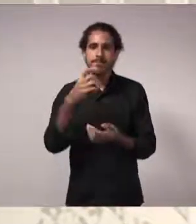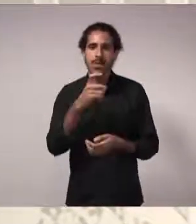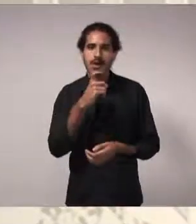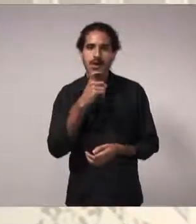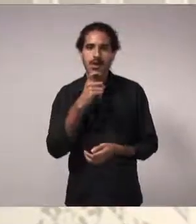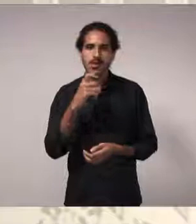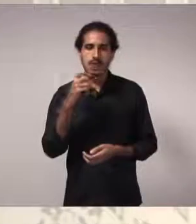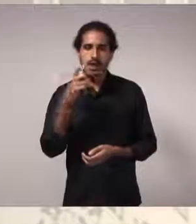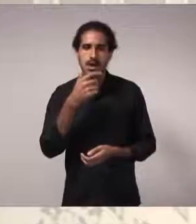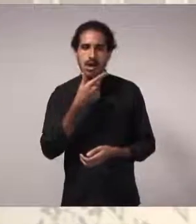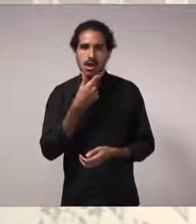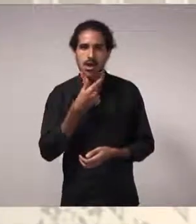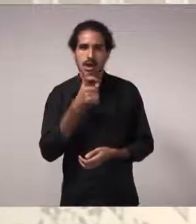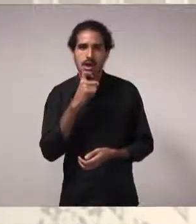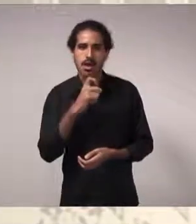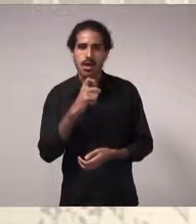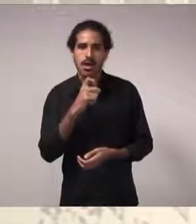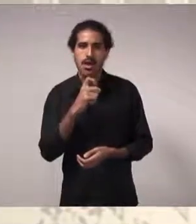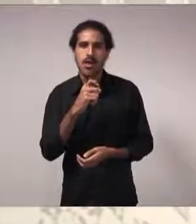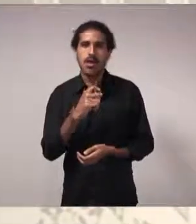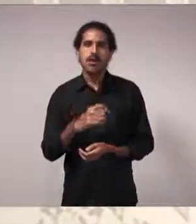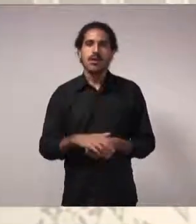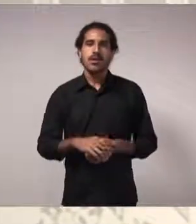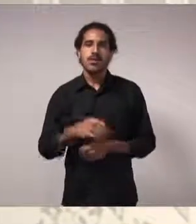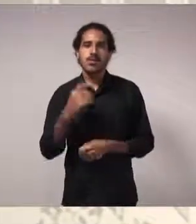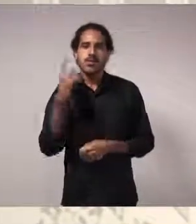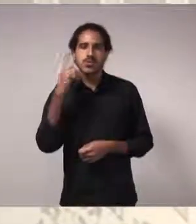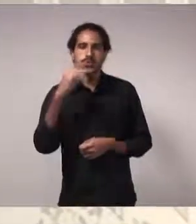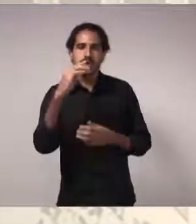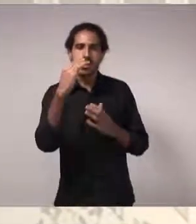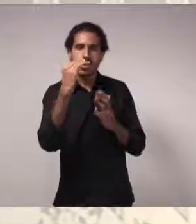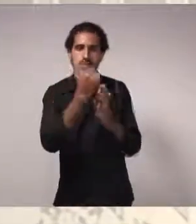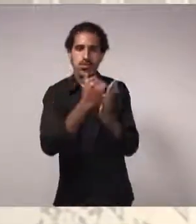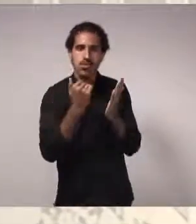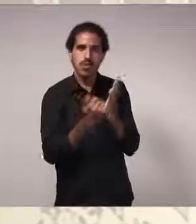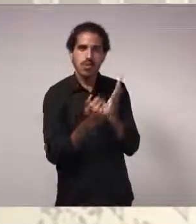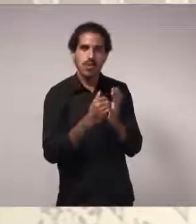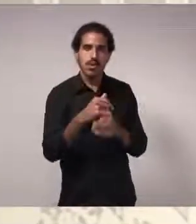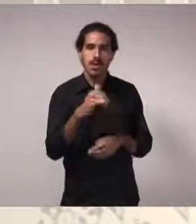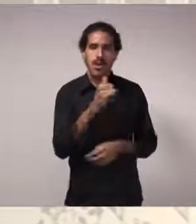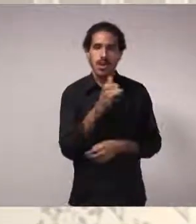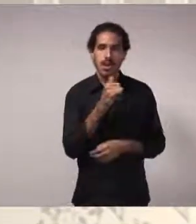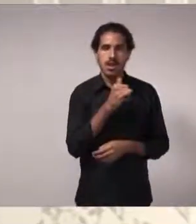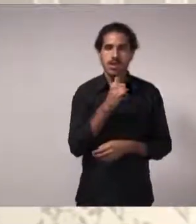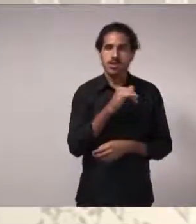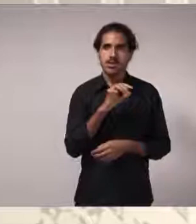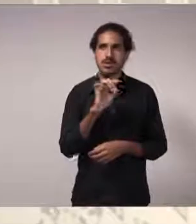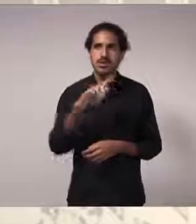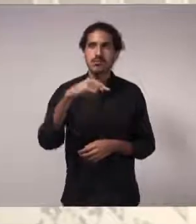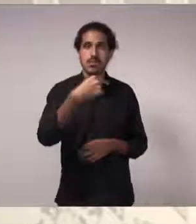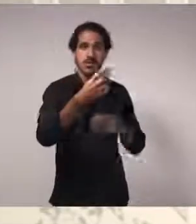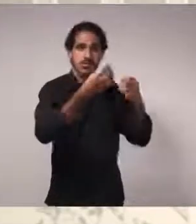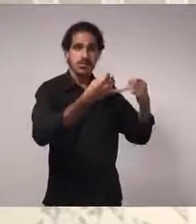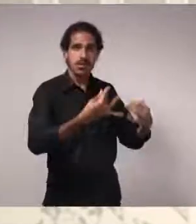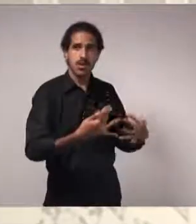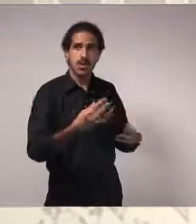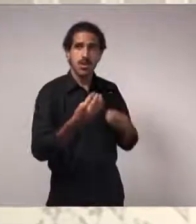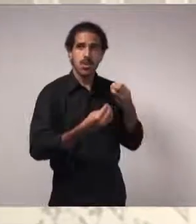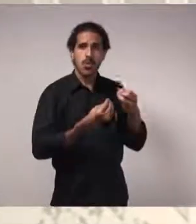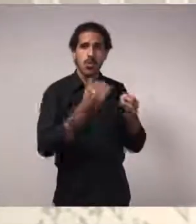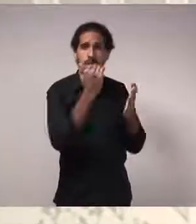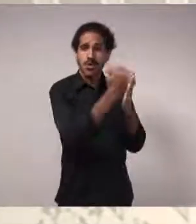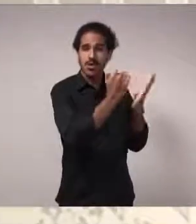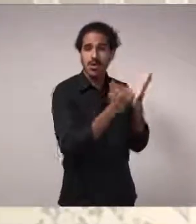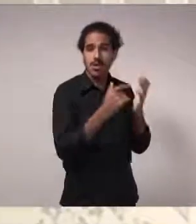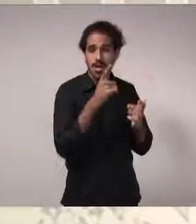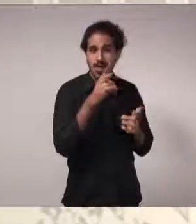a ter uma economia de 17%. Isso só de economia de energia elétrica. Daqui a pouco o Zabotti vai falar da economia de água com essa